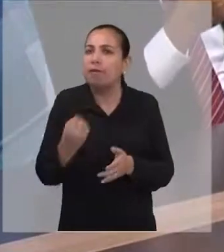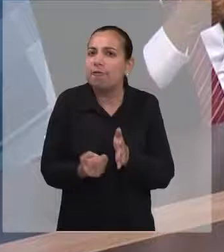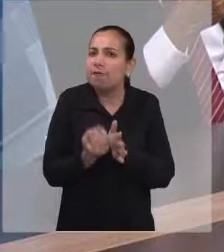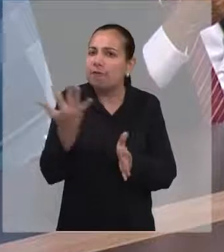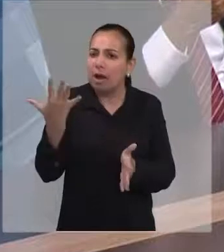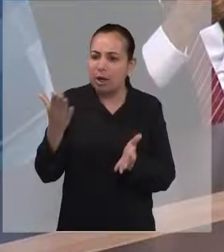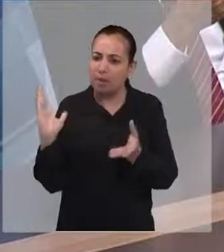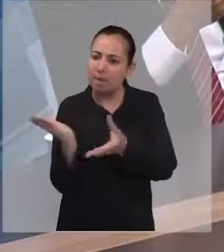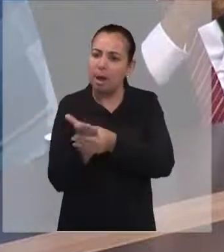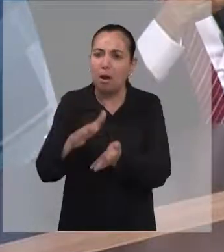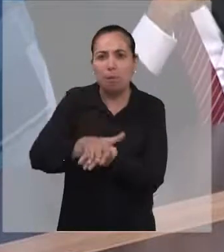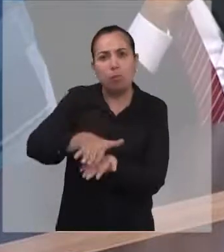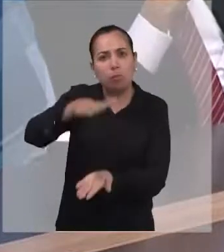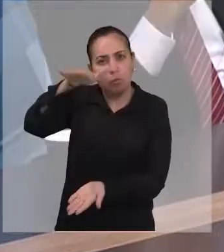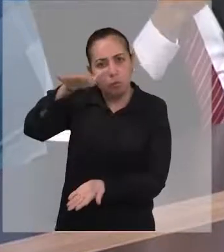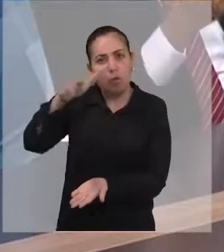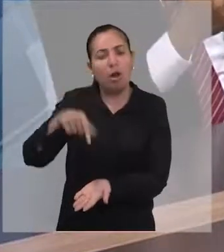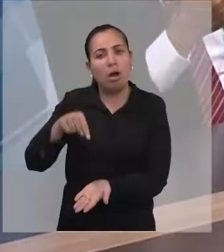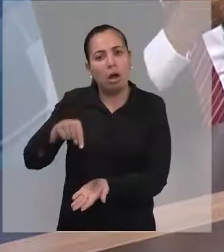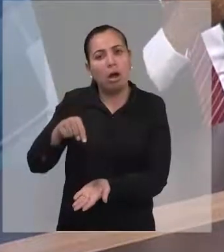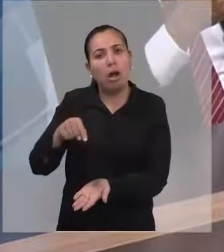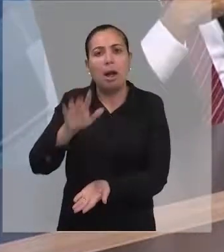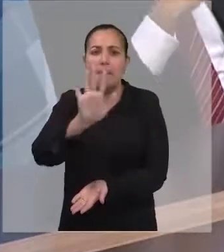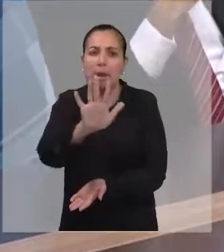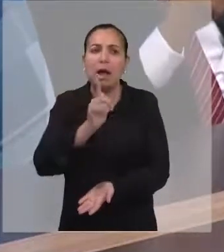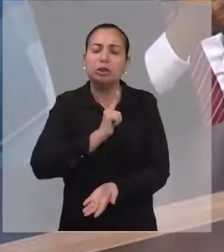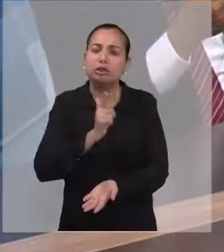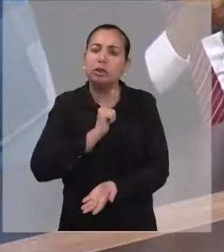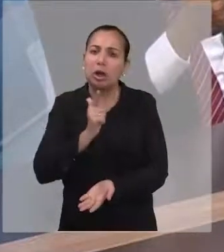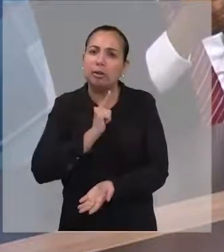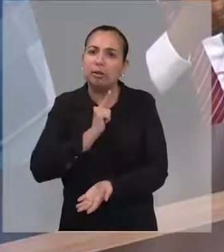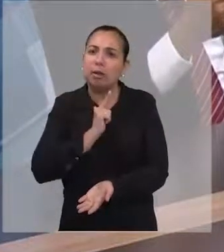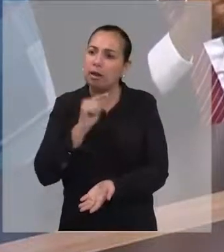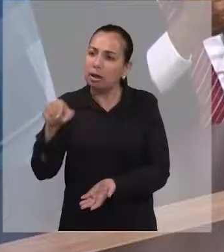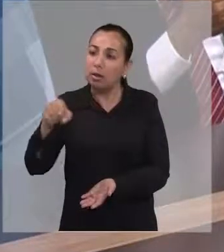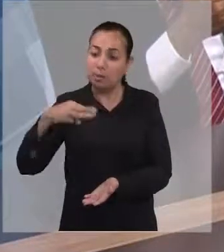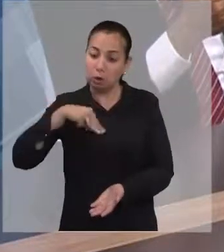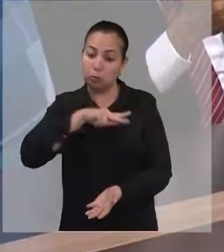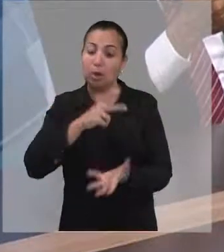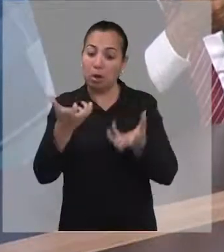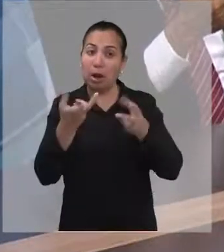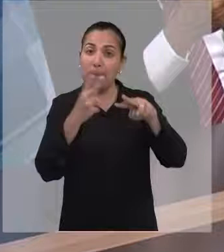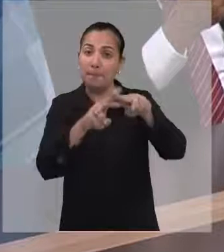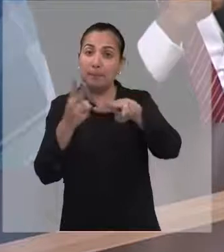de recursos, haveriam 54 absolvições contrariando o pedido do Ministério Público.